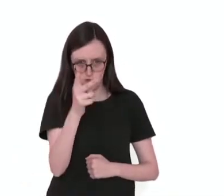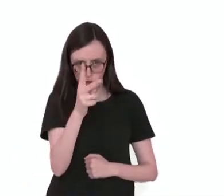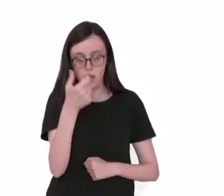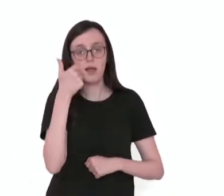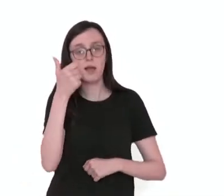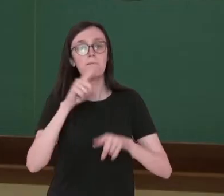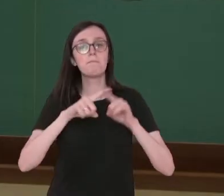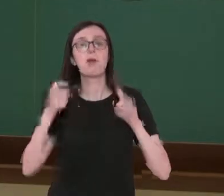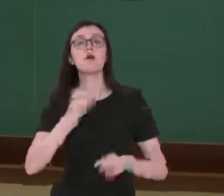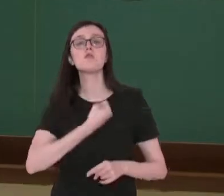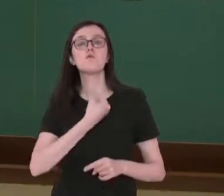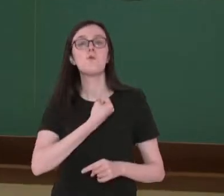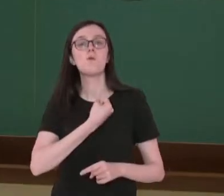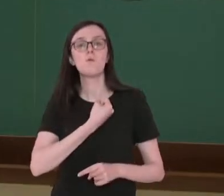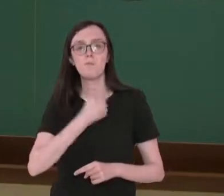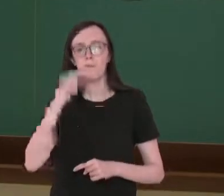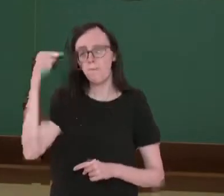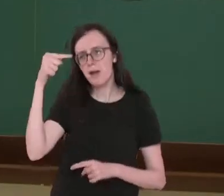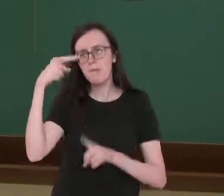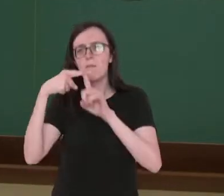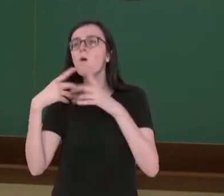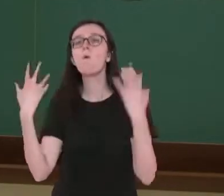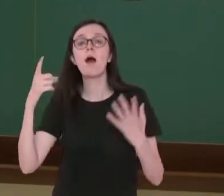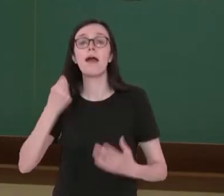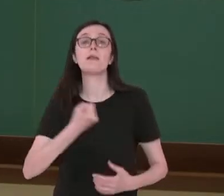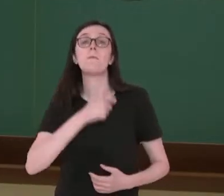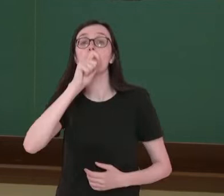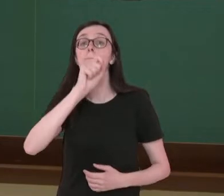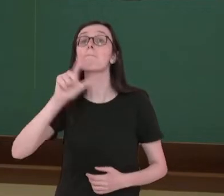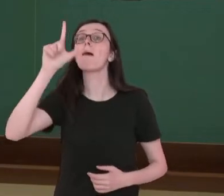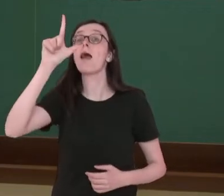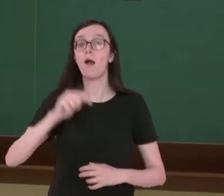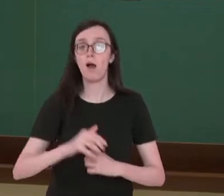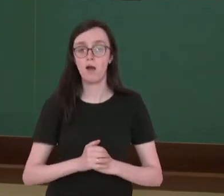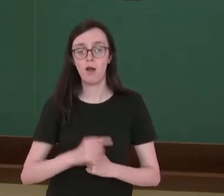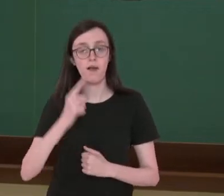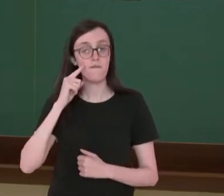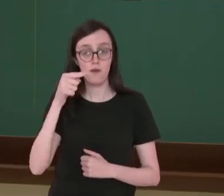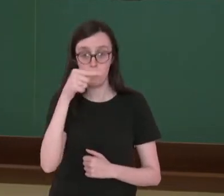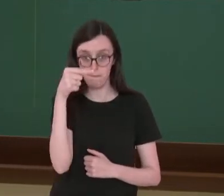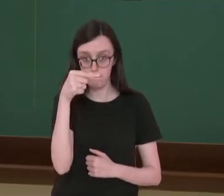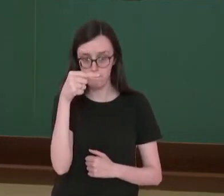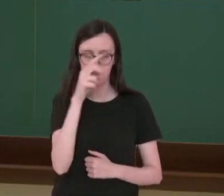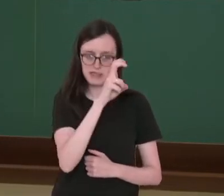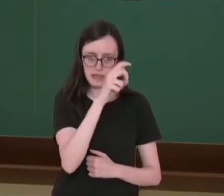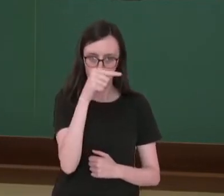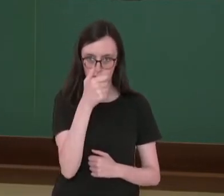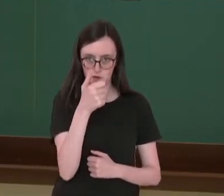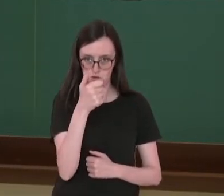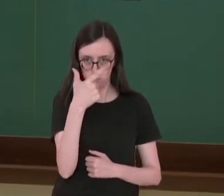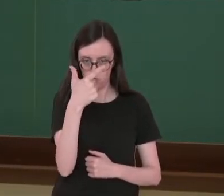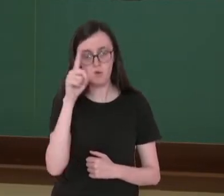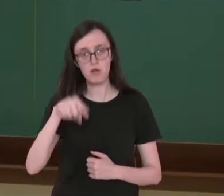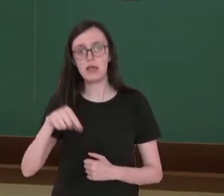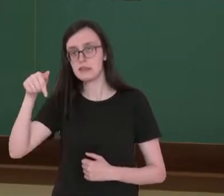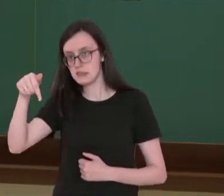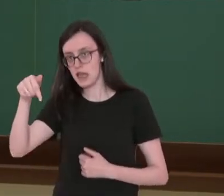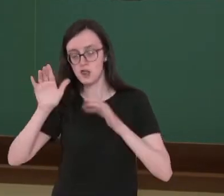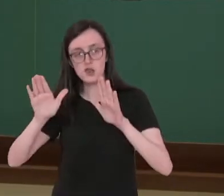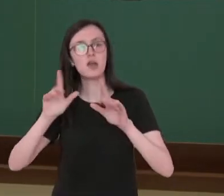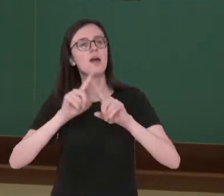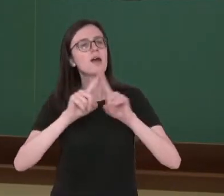fica o sinal do maior número, o número que tem maior valor absoluto. Então, 12 menos 5, 7. Quem tem o maior